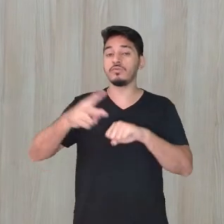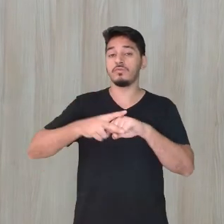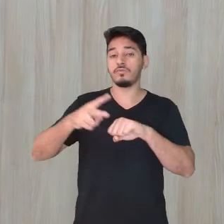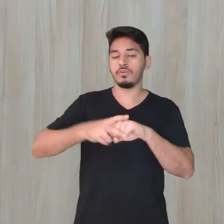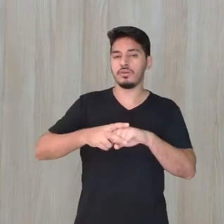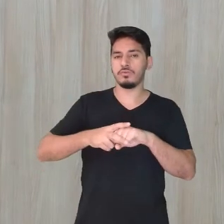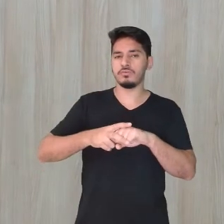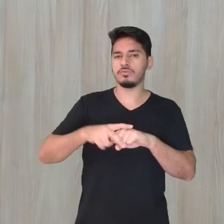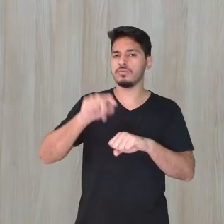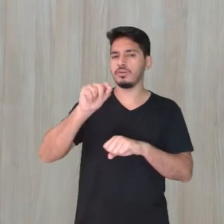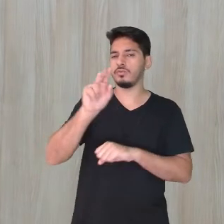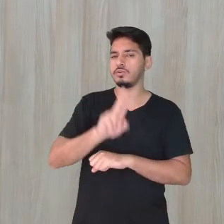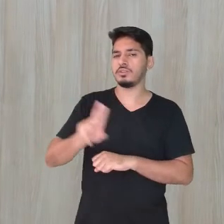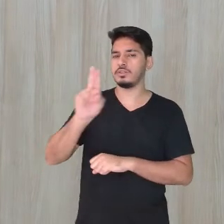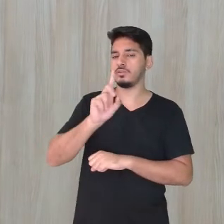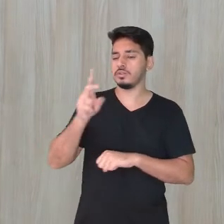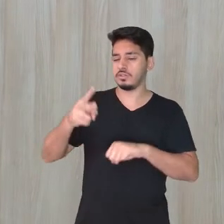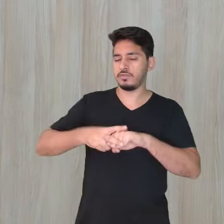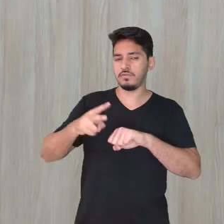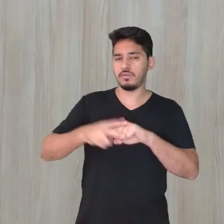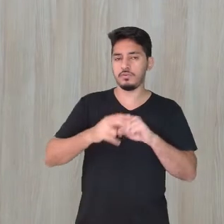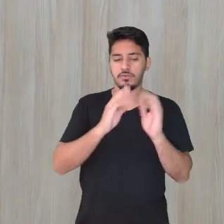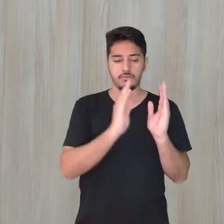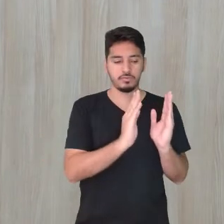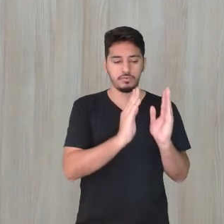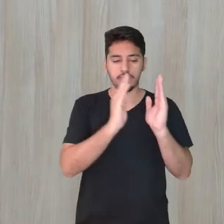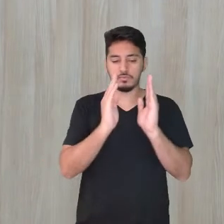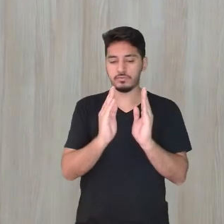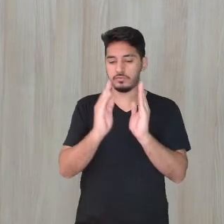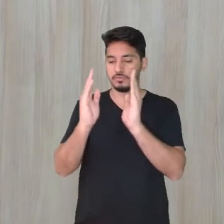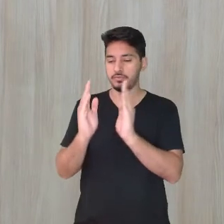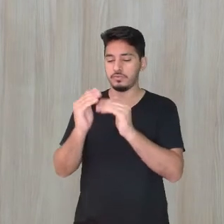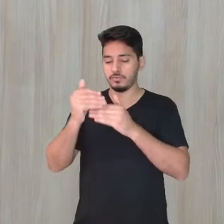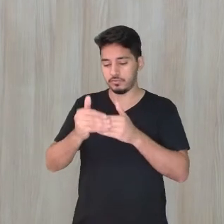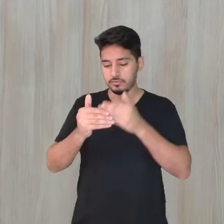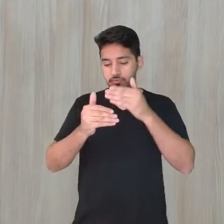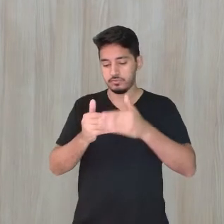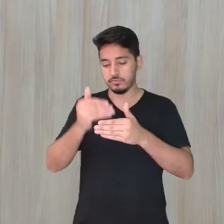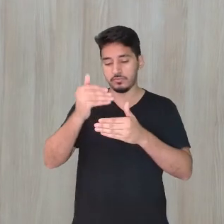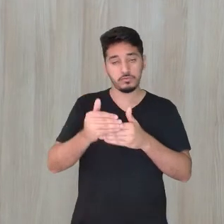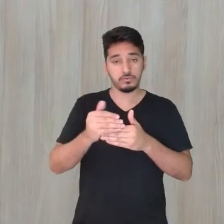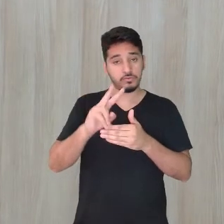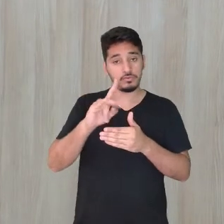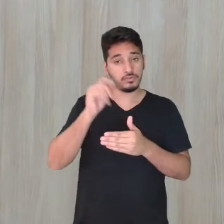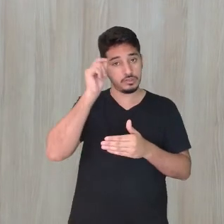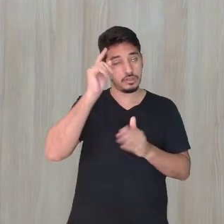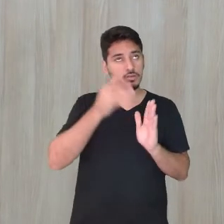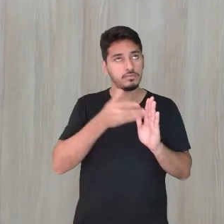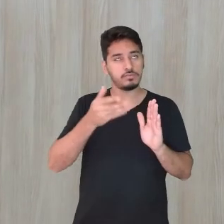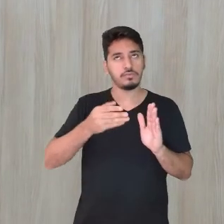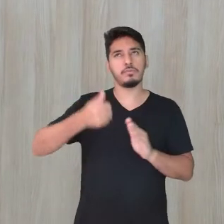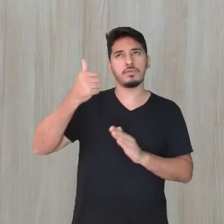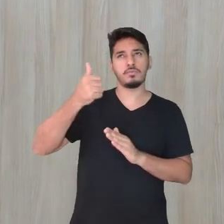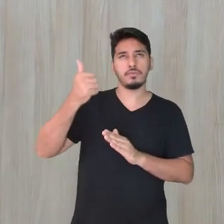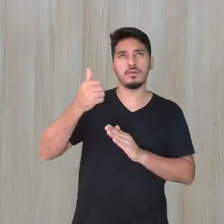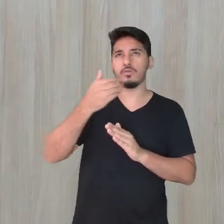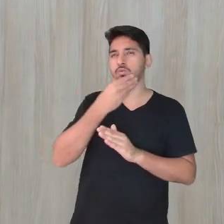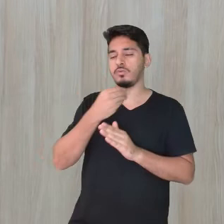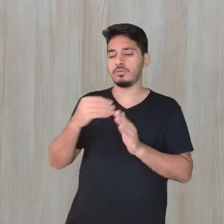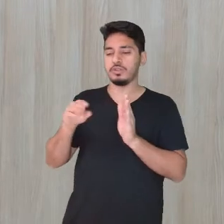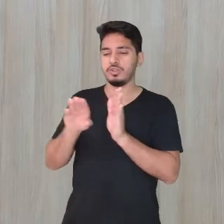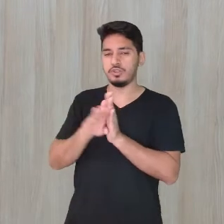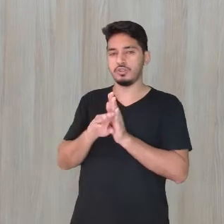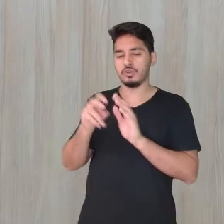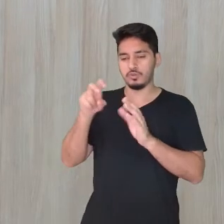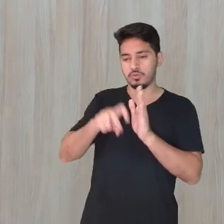é justamente a utilização desses verbos nessa ordem que vai dar uma ideia de sequência. Primeiro, Bentinho chegou no trem e ele se